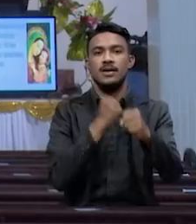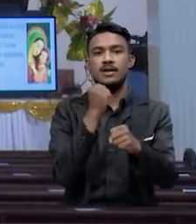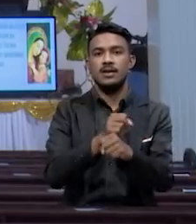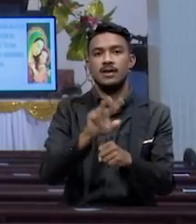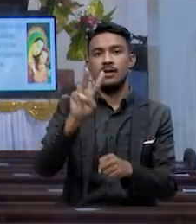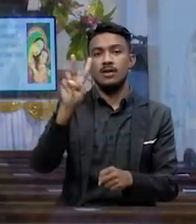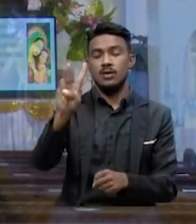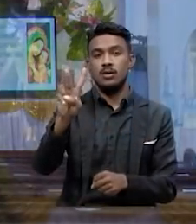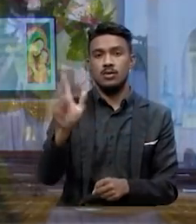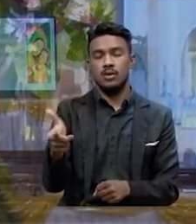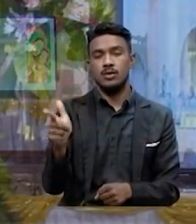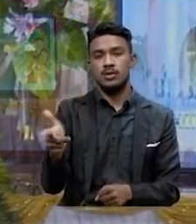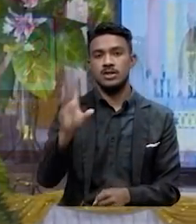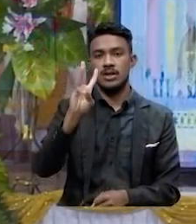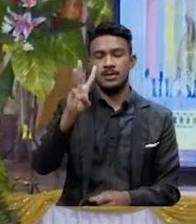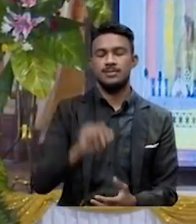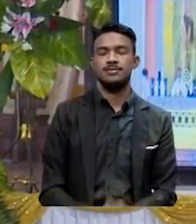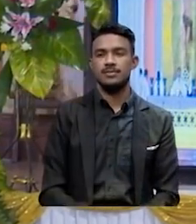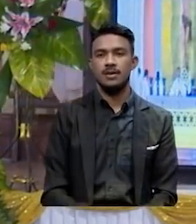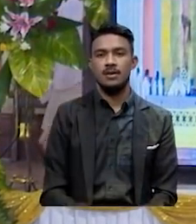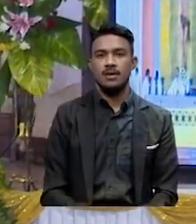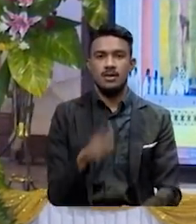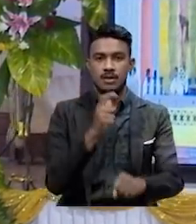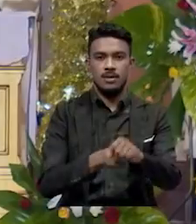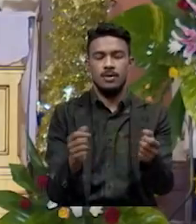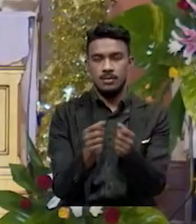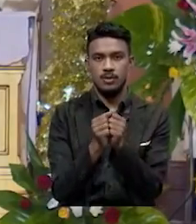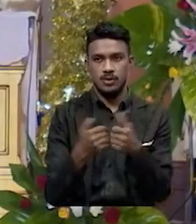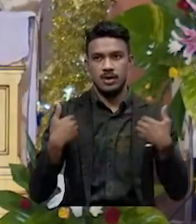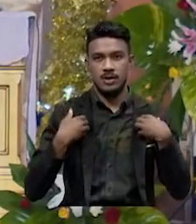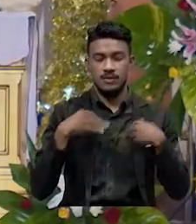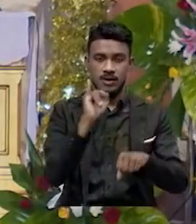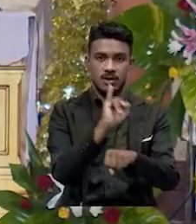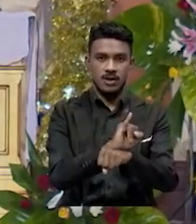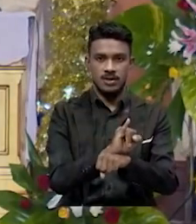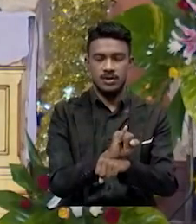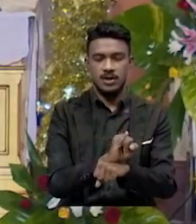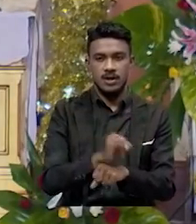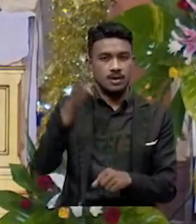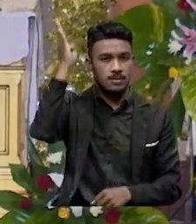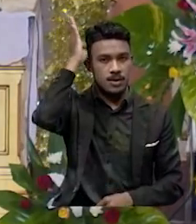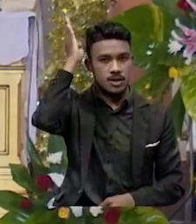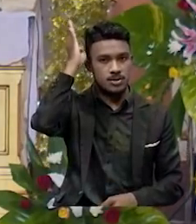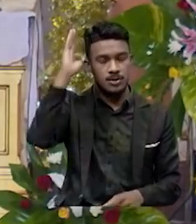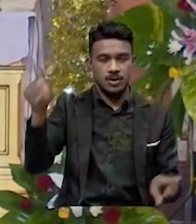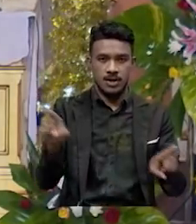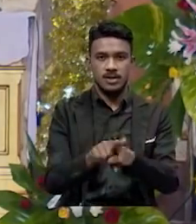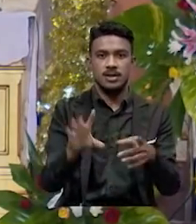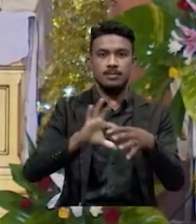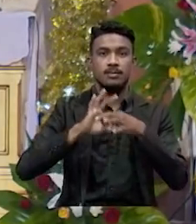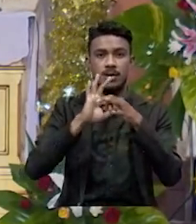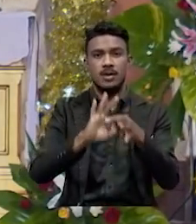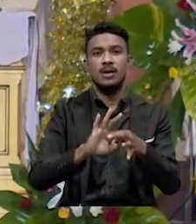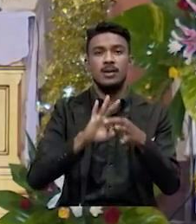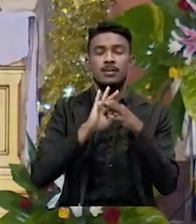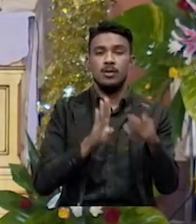nulu resineng. Durante hamutu ki a congregação salesiana, arcebispo no dar membro ativa